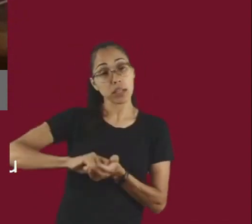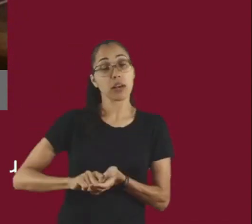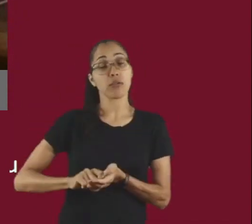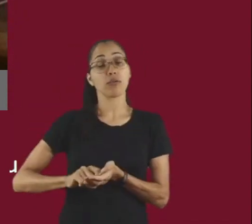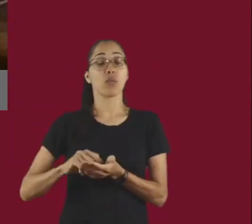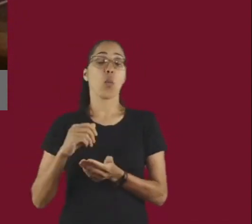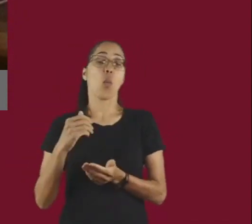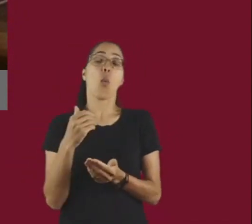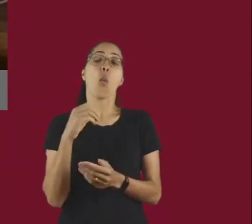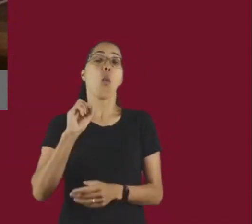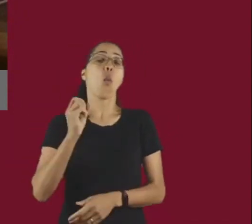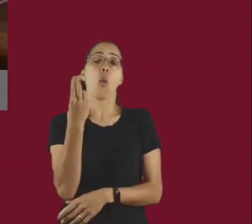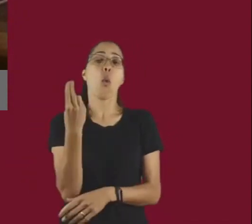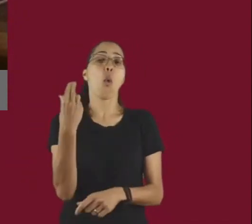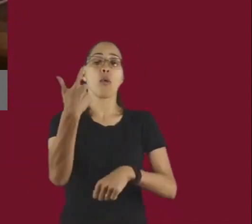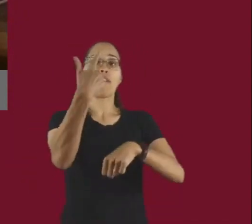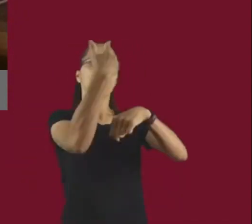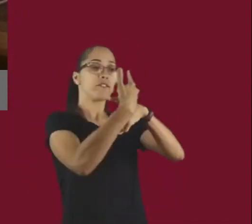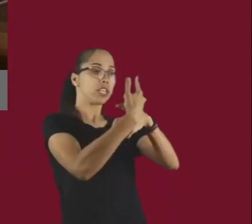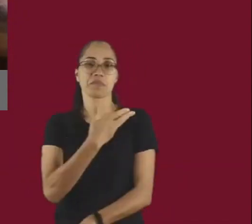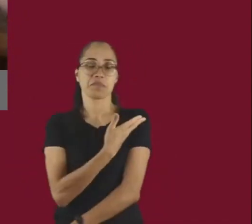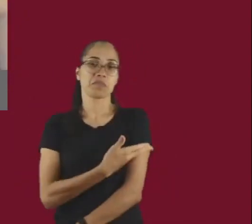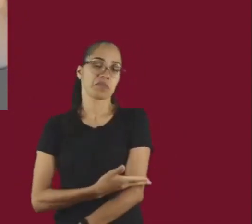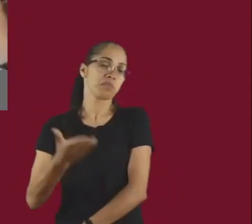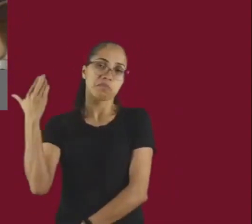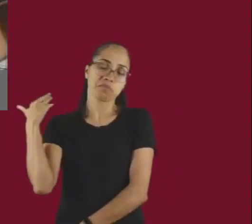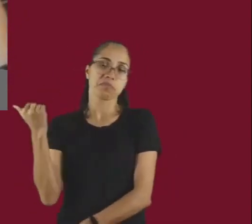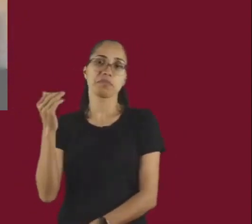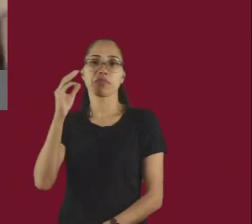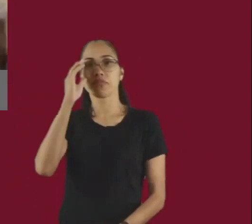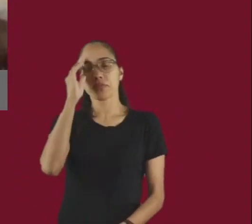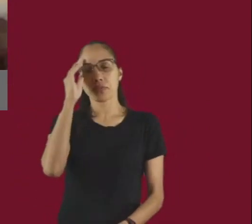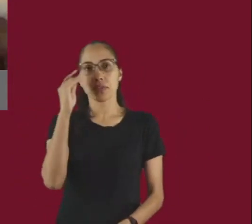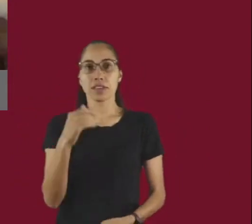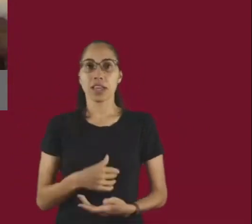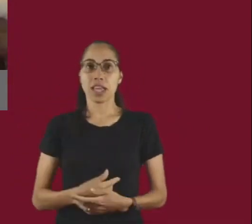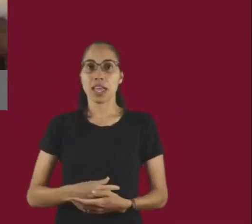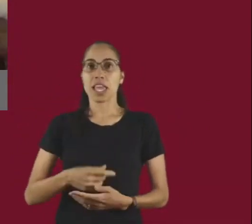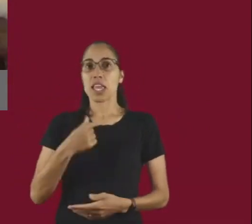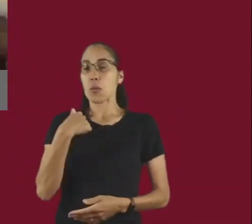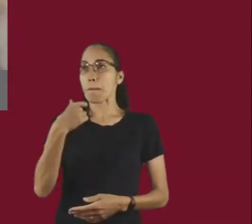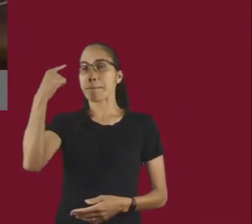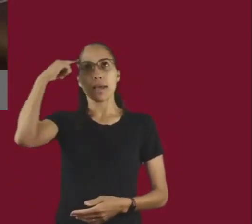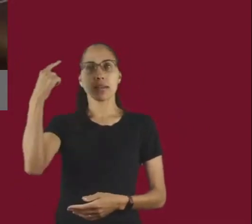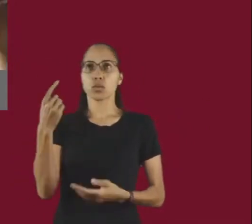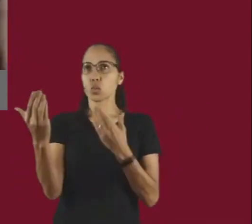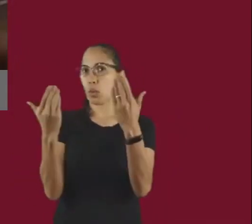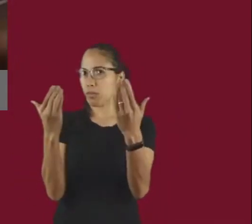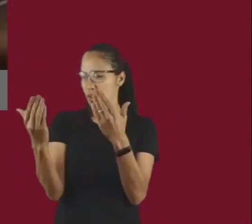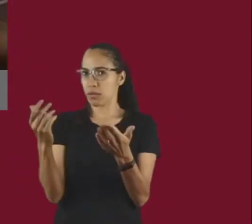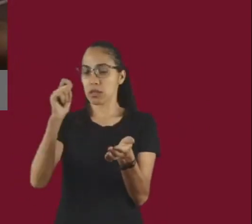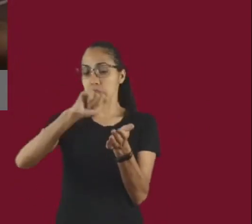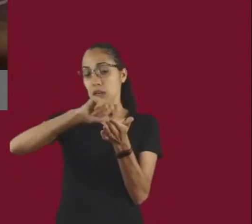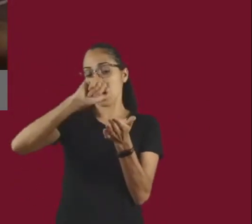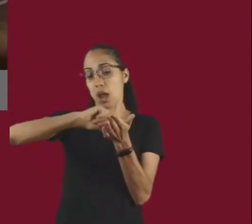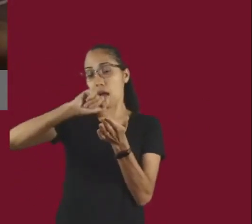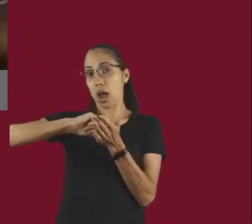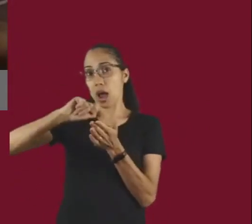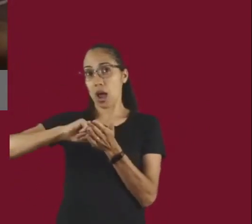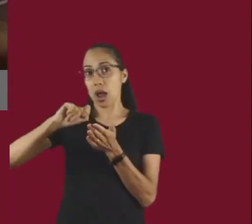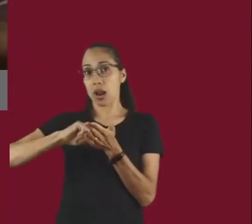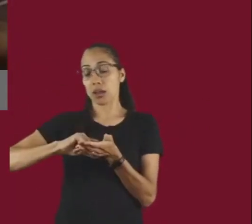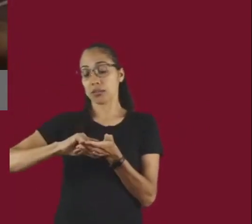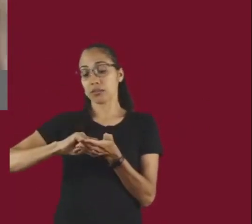a minha impressão é que eu fico mandando cartas. A minha impressão é que eu escrevo cartas que jamais chegam ao